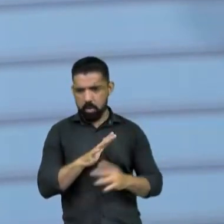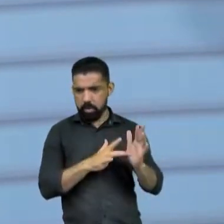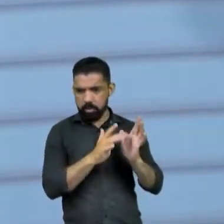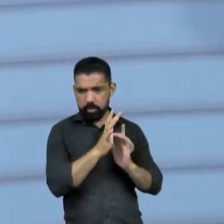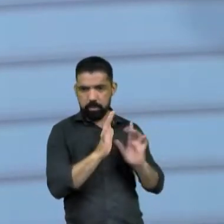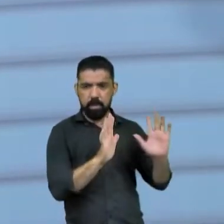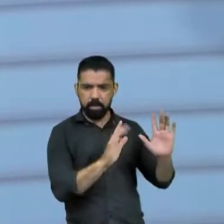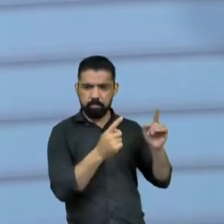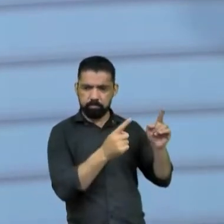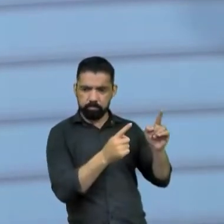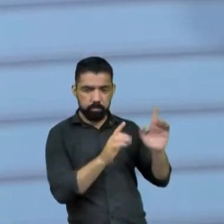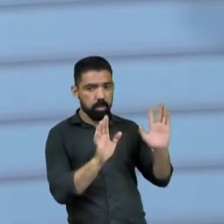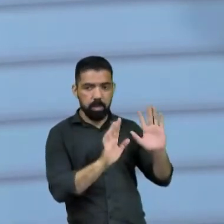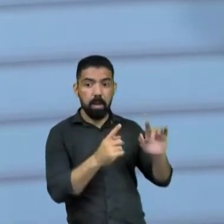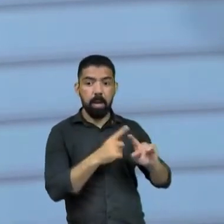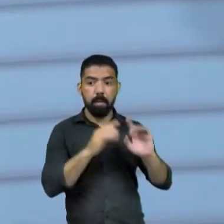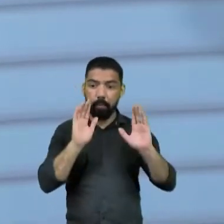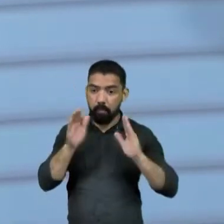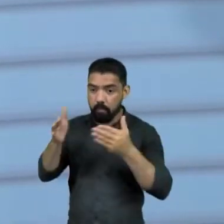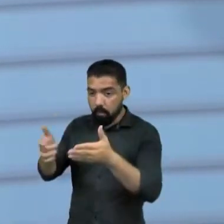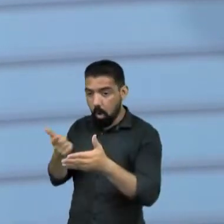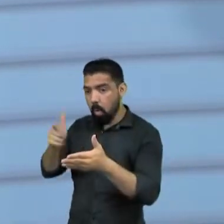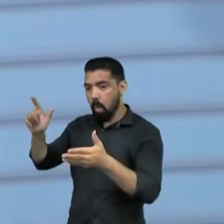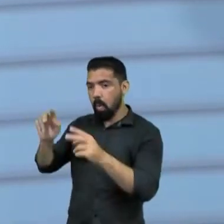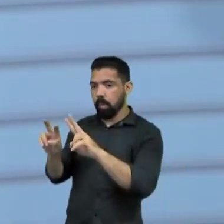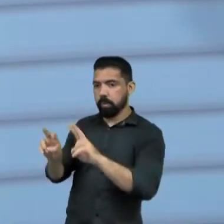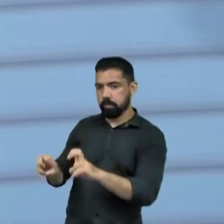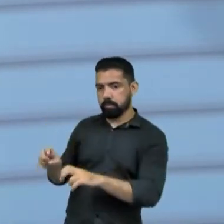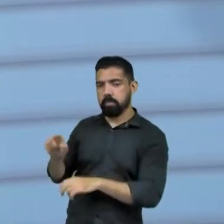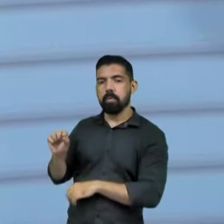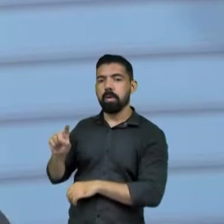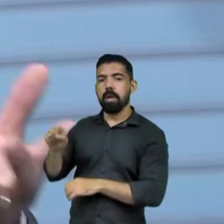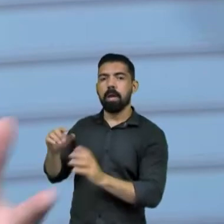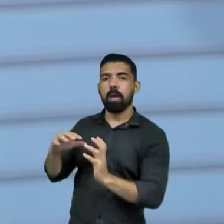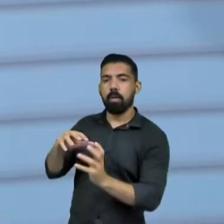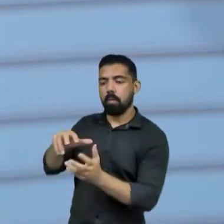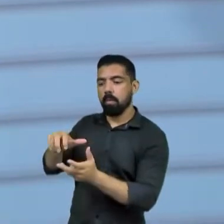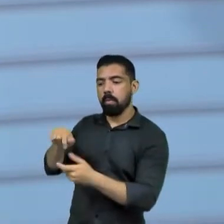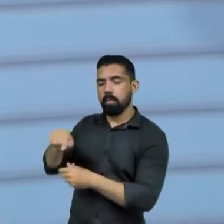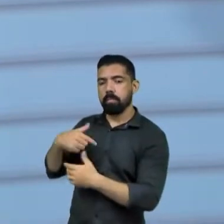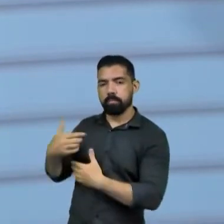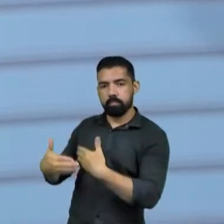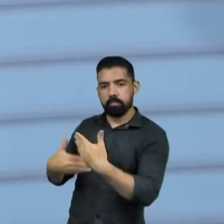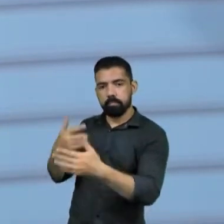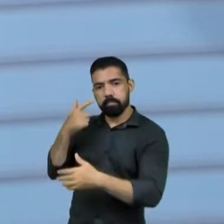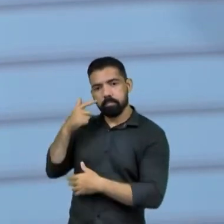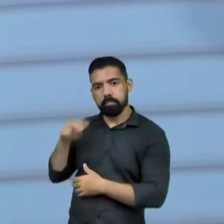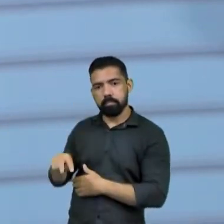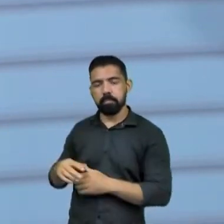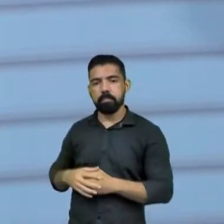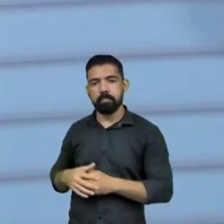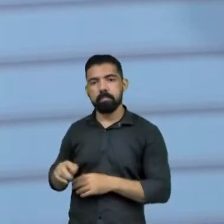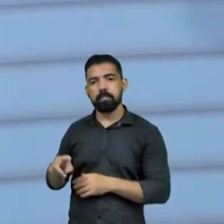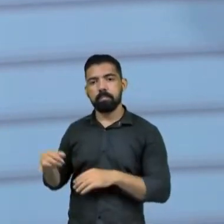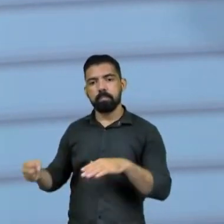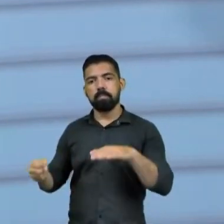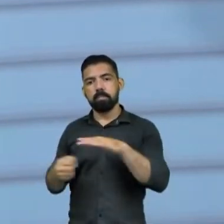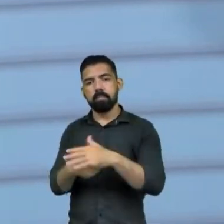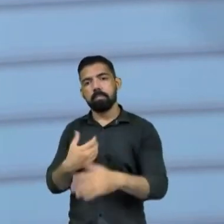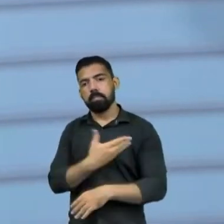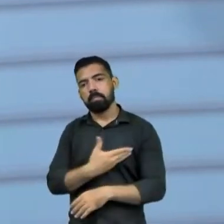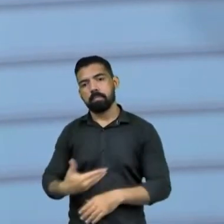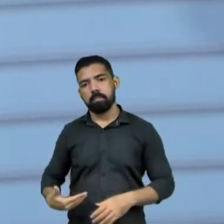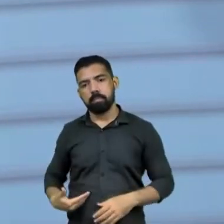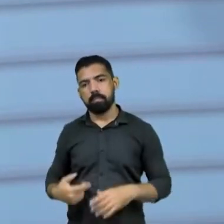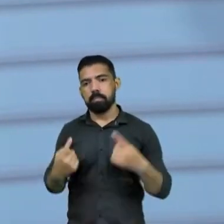num pauta que elas acham que é correta certo que é a pauta do do globalismo que vem realmente para para para implantar o governo do anticristo na